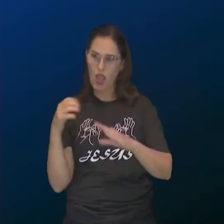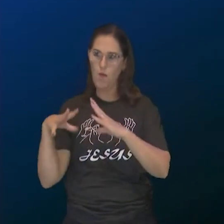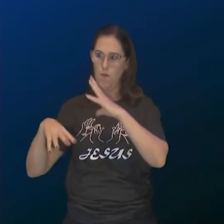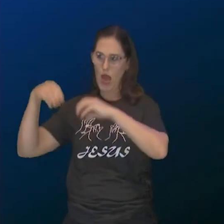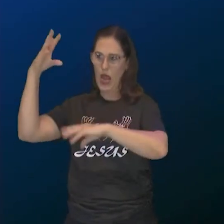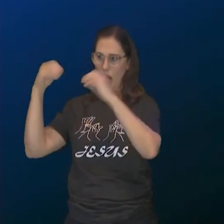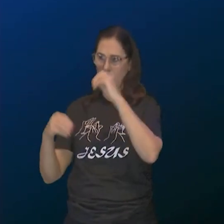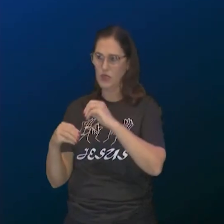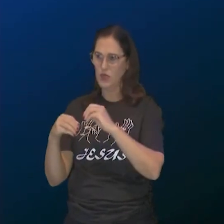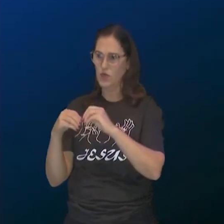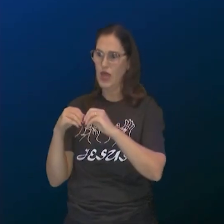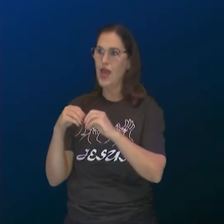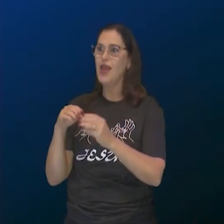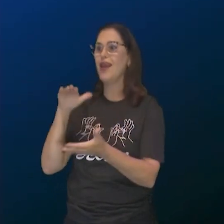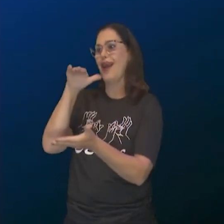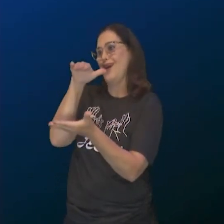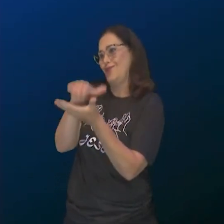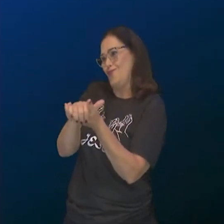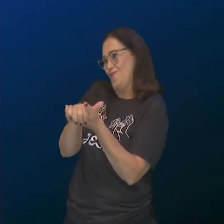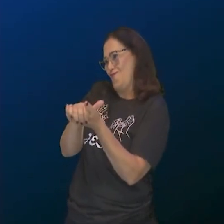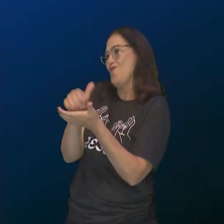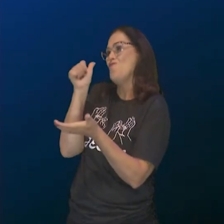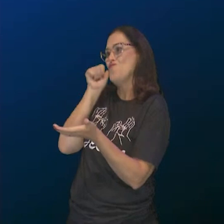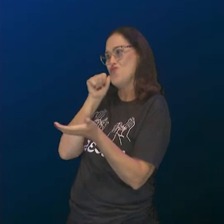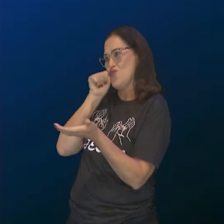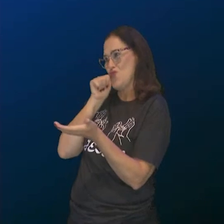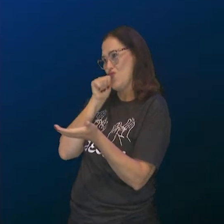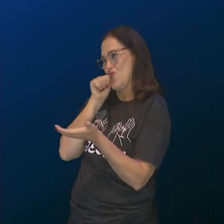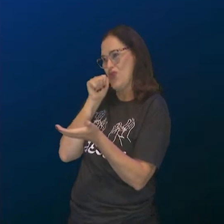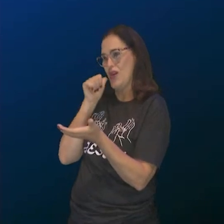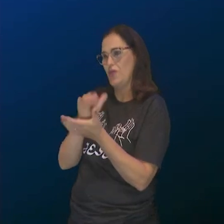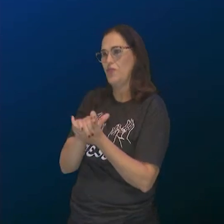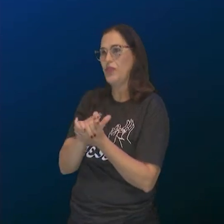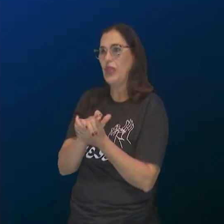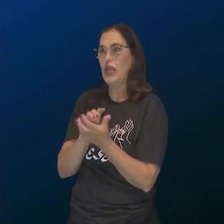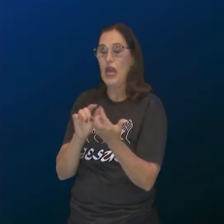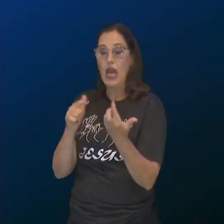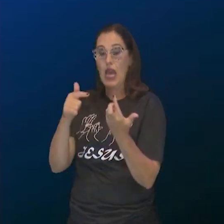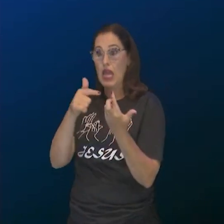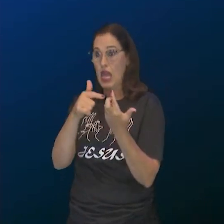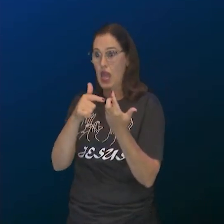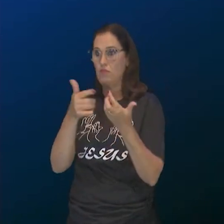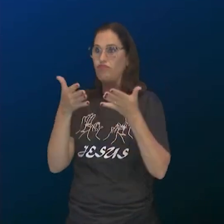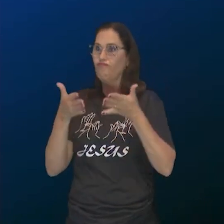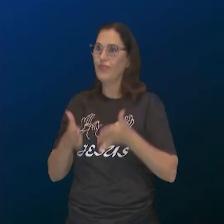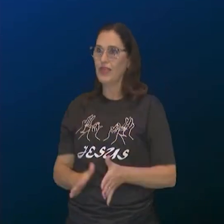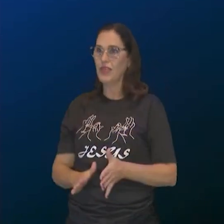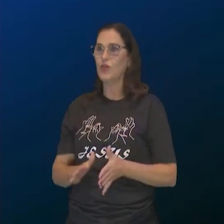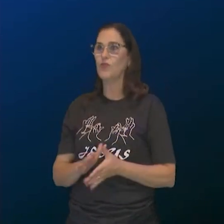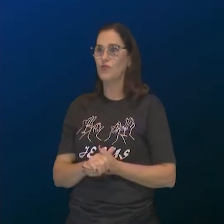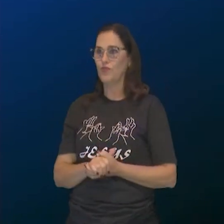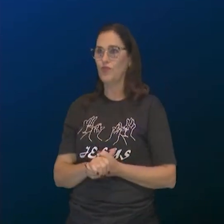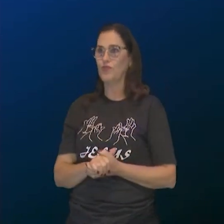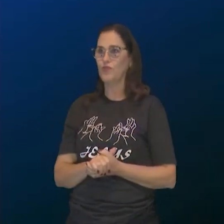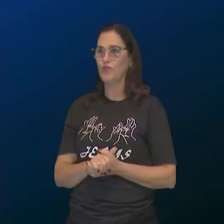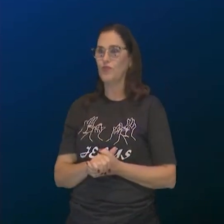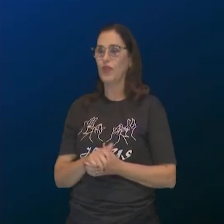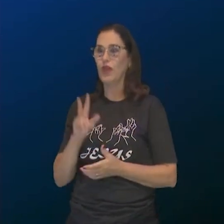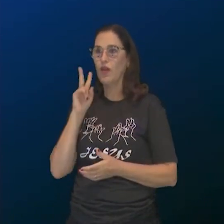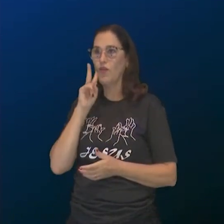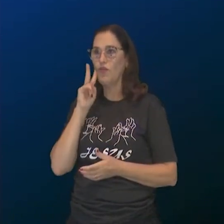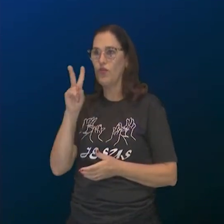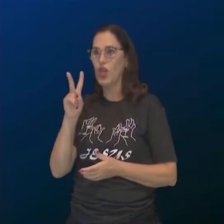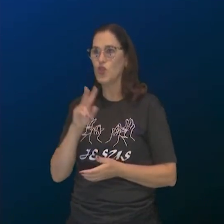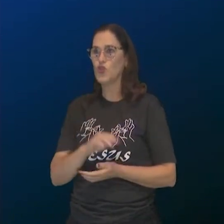ela tornou-se ela sua mulher, e lhe deu à luz um filho. Agora vejam